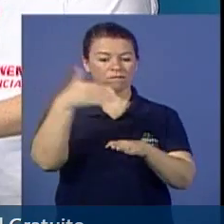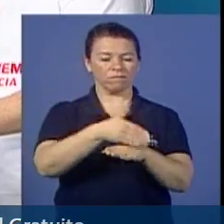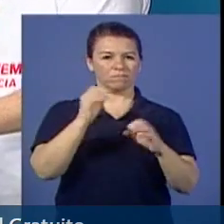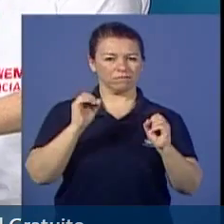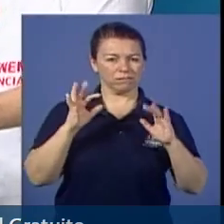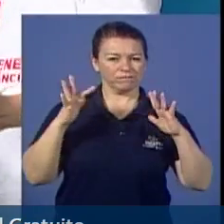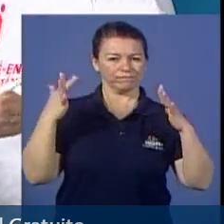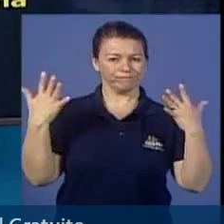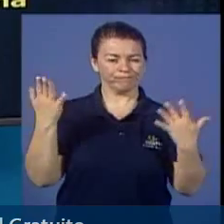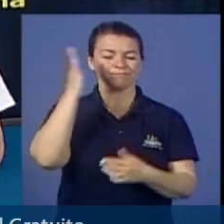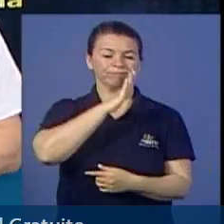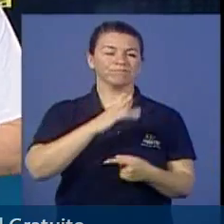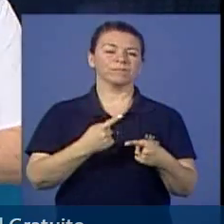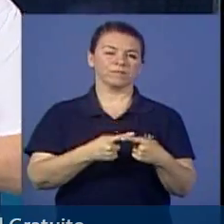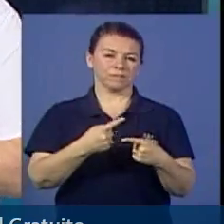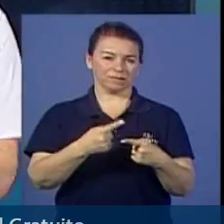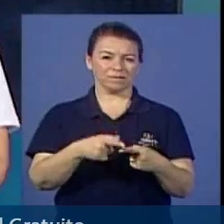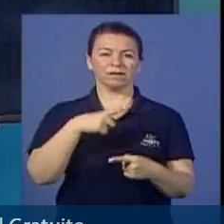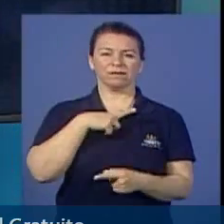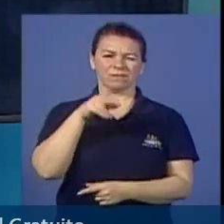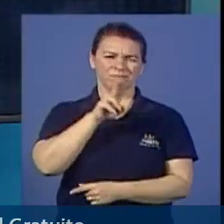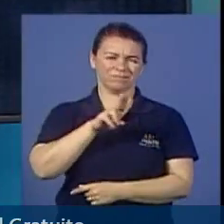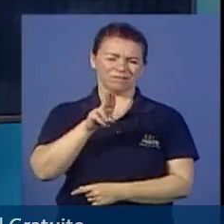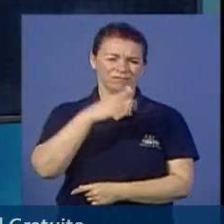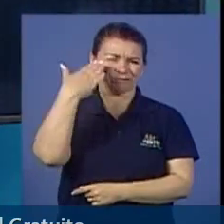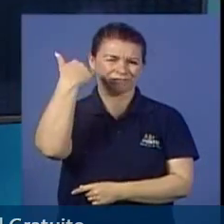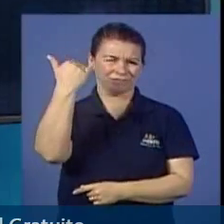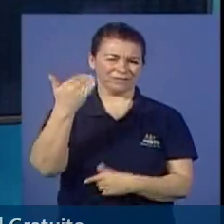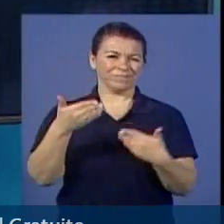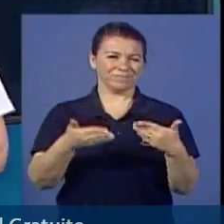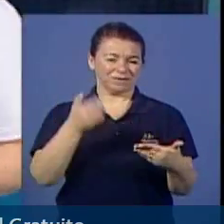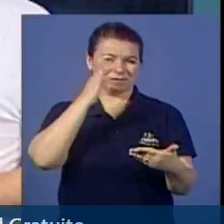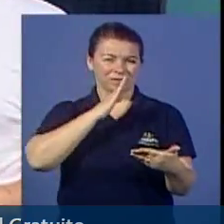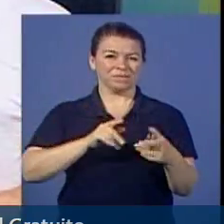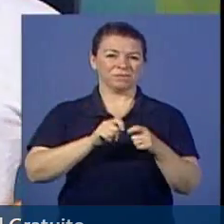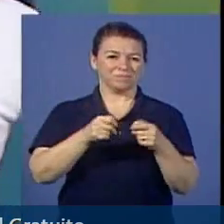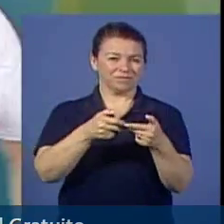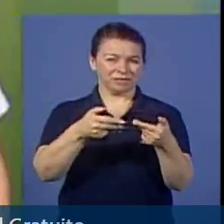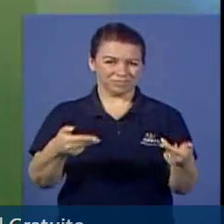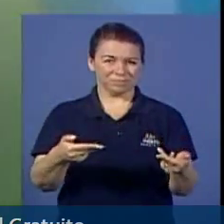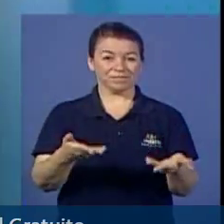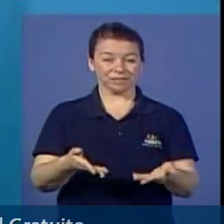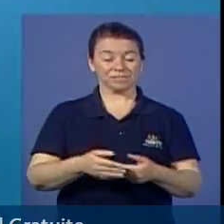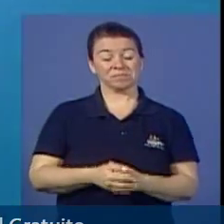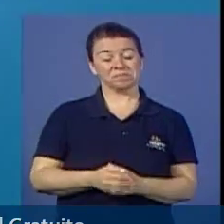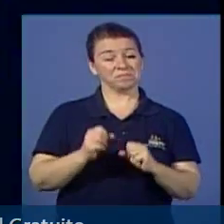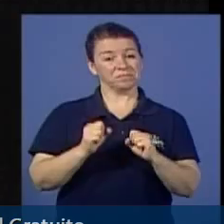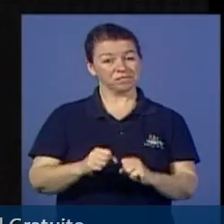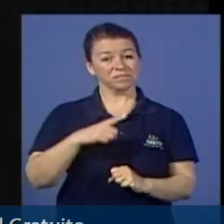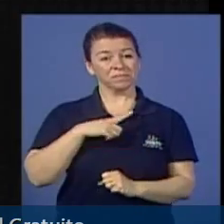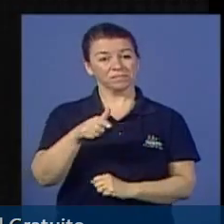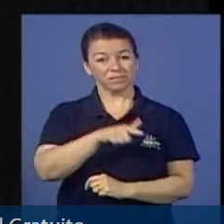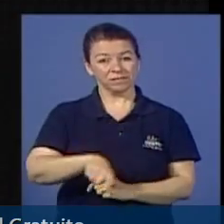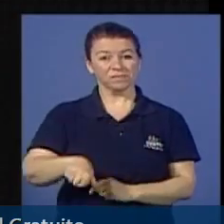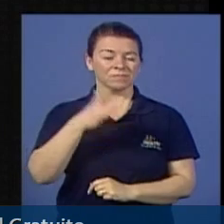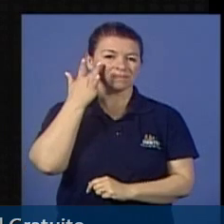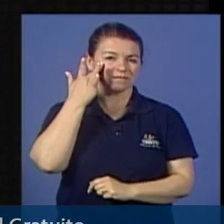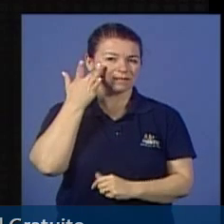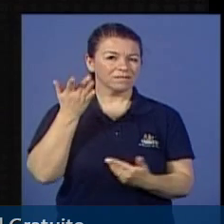Sim, baseado na fama. Então, no final das contas, questões de aproximação com isso podem muito bem cair de novo. Não é verdade? Então, vamos lá.